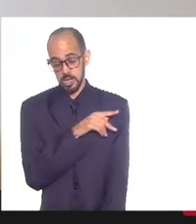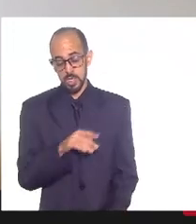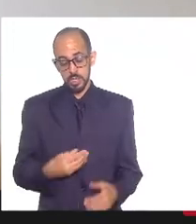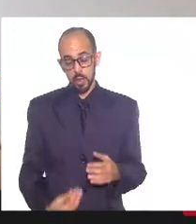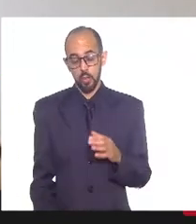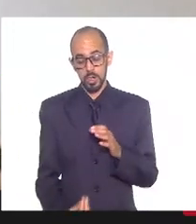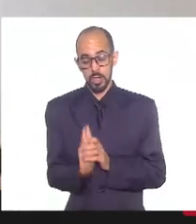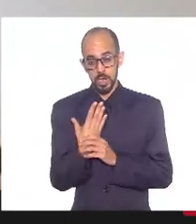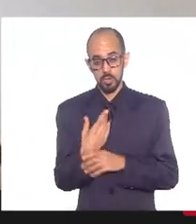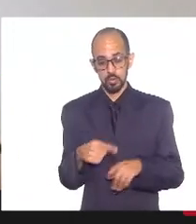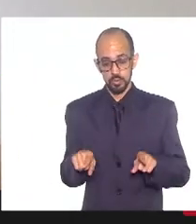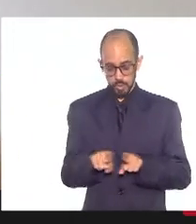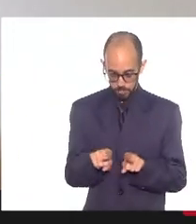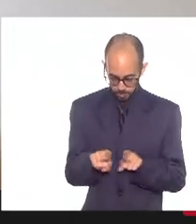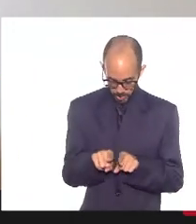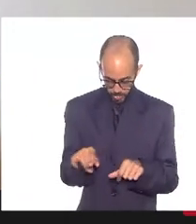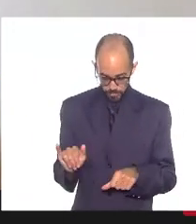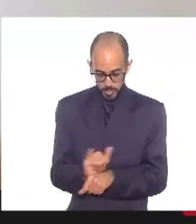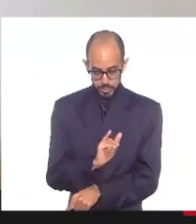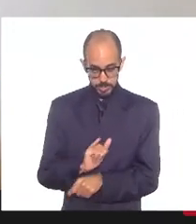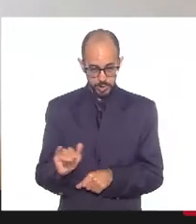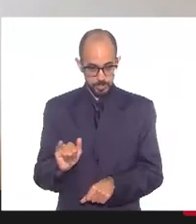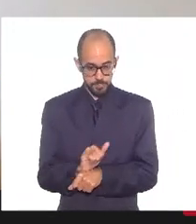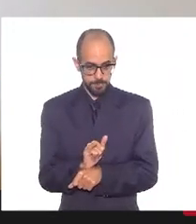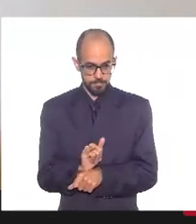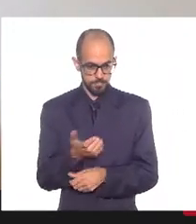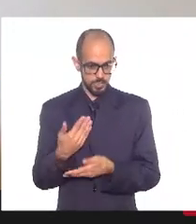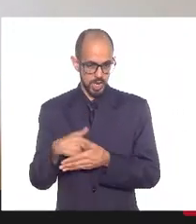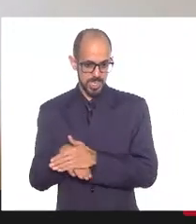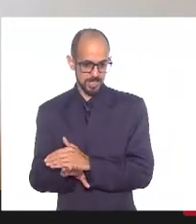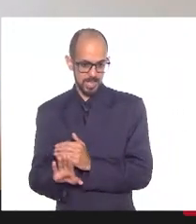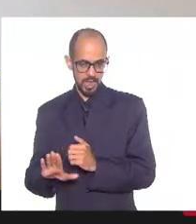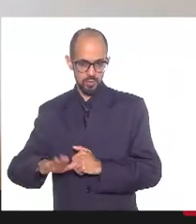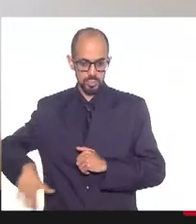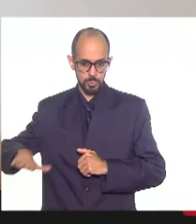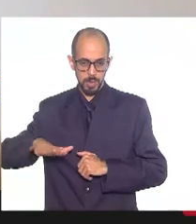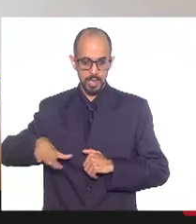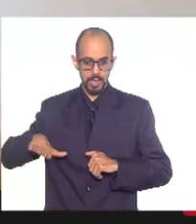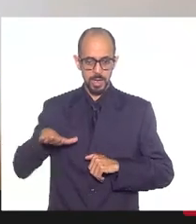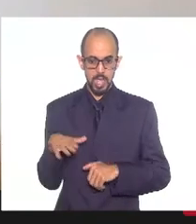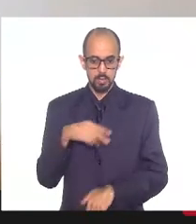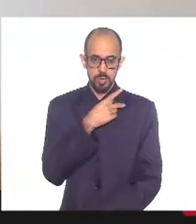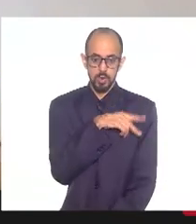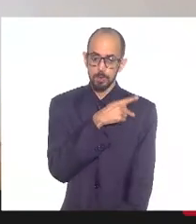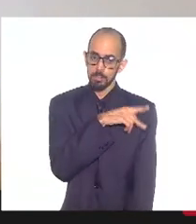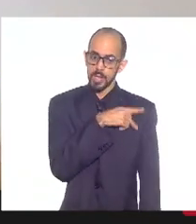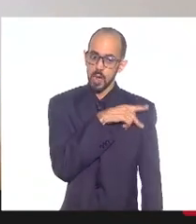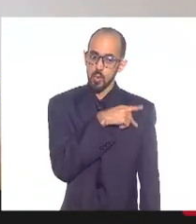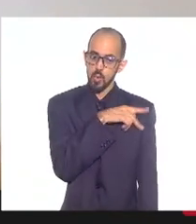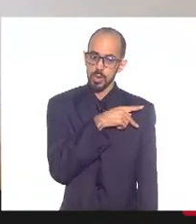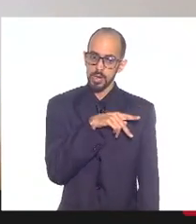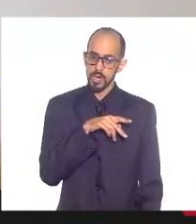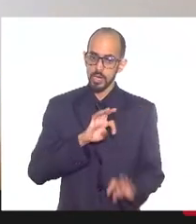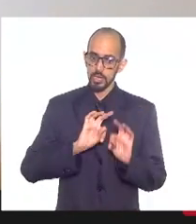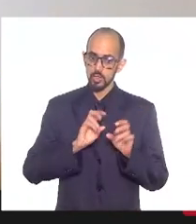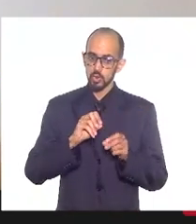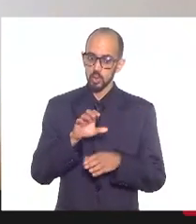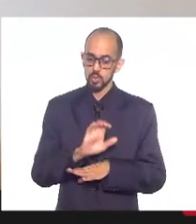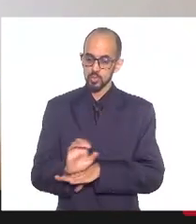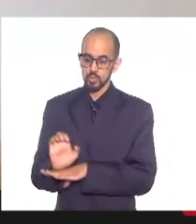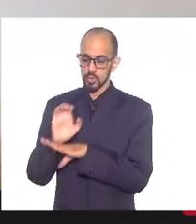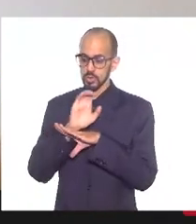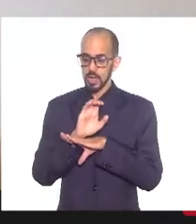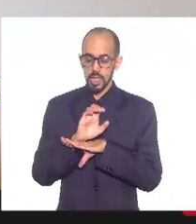criando um mecanismo de reservas de mercado para o Piauí, entre todos os estados do Nordeste,